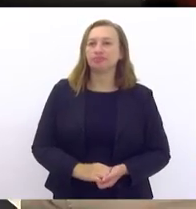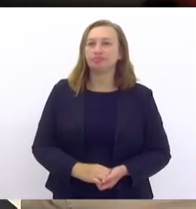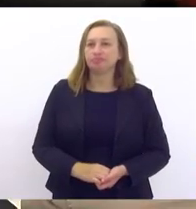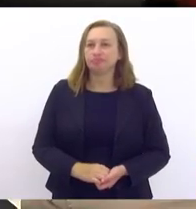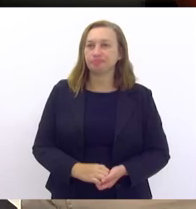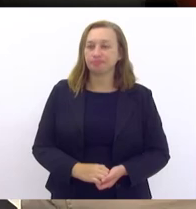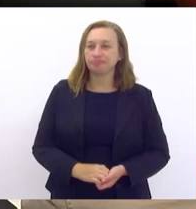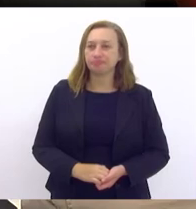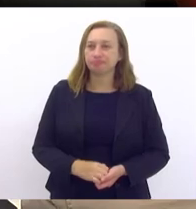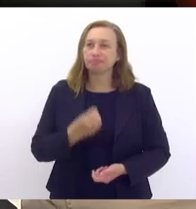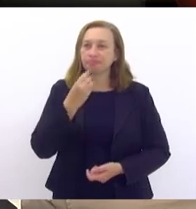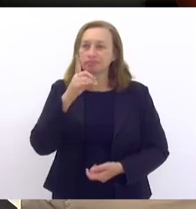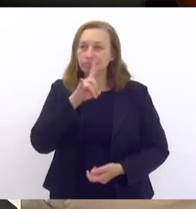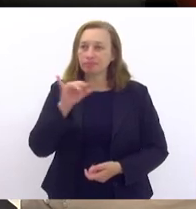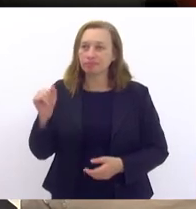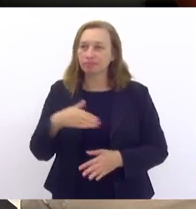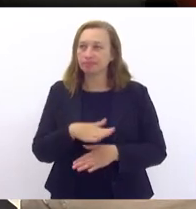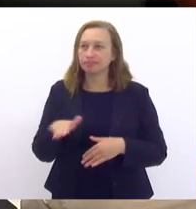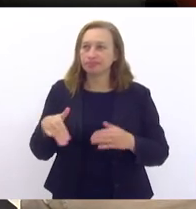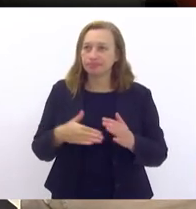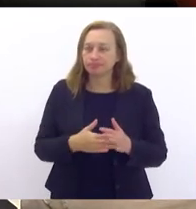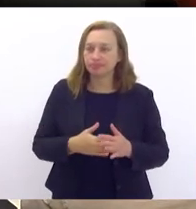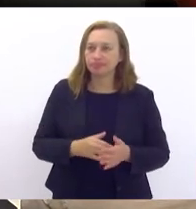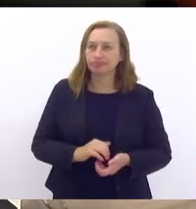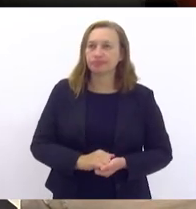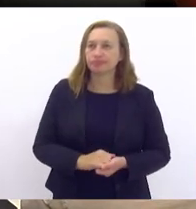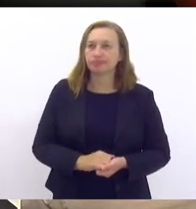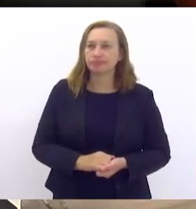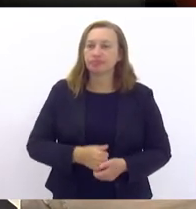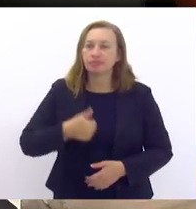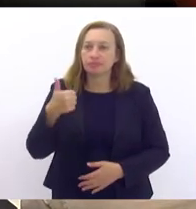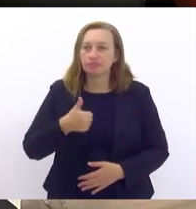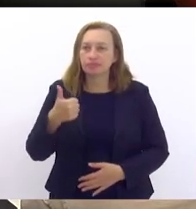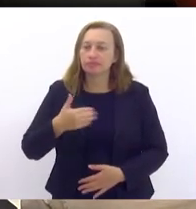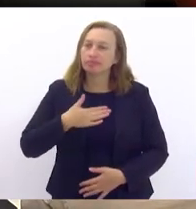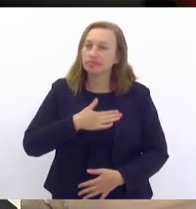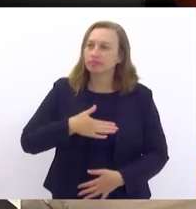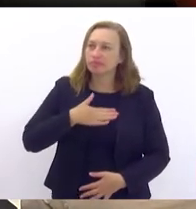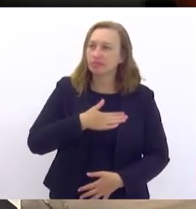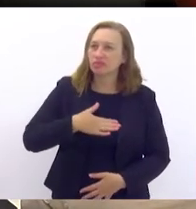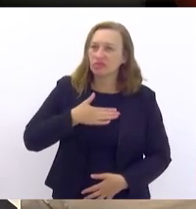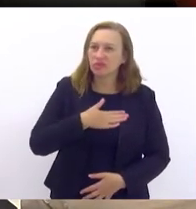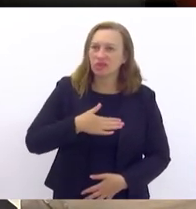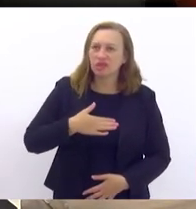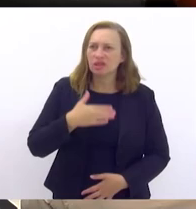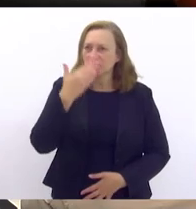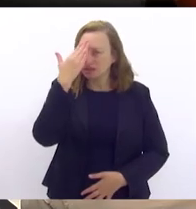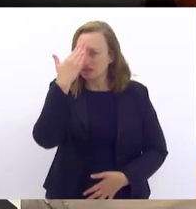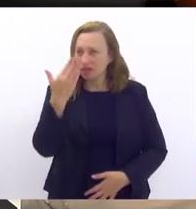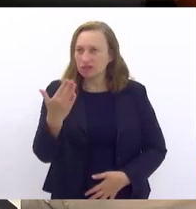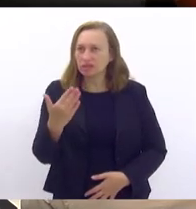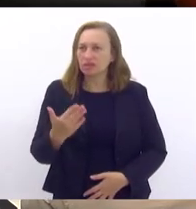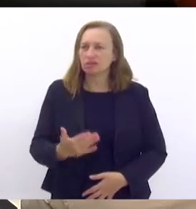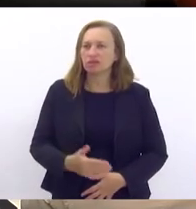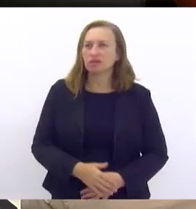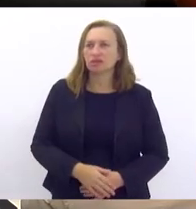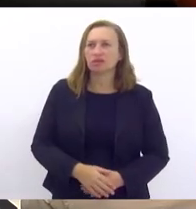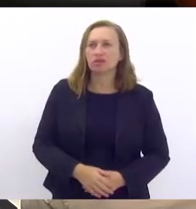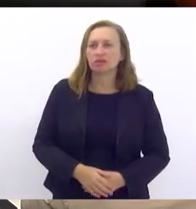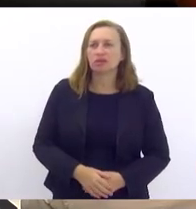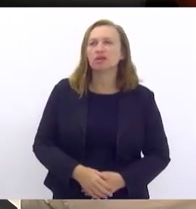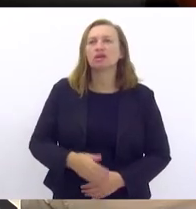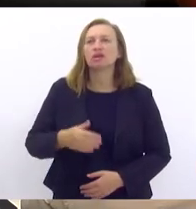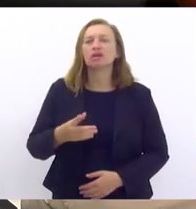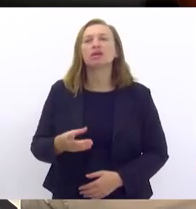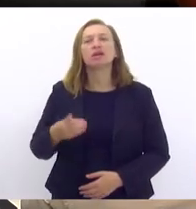Bom dia a todos primeiramente gostaria de agradecer a alerj na figura do deputado